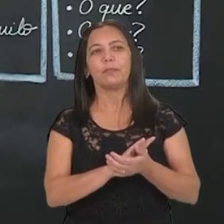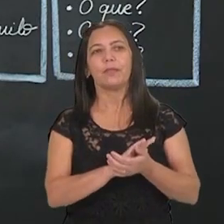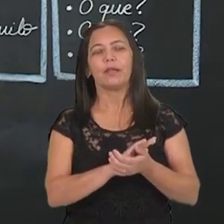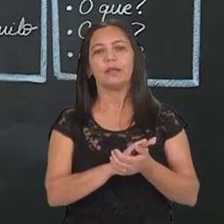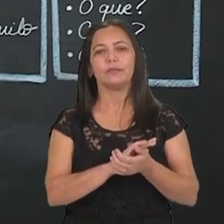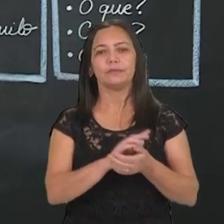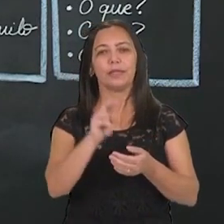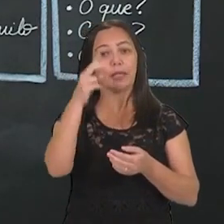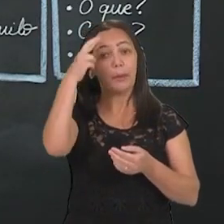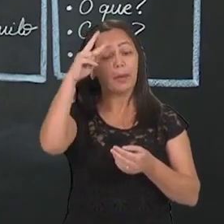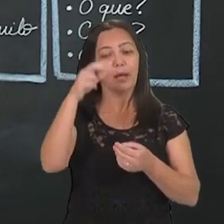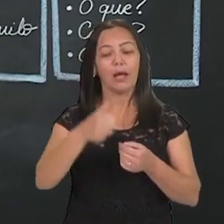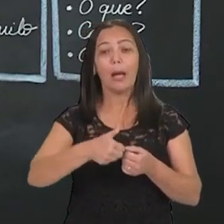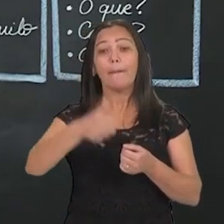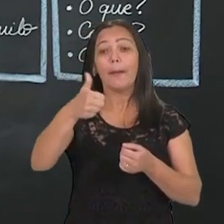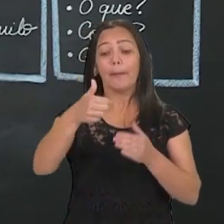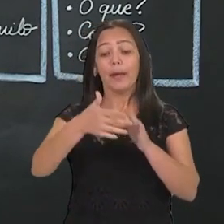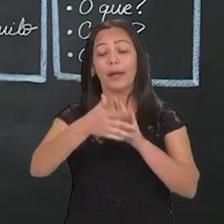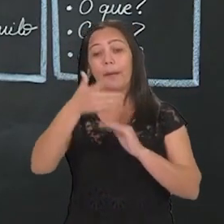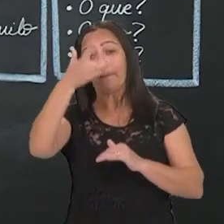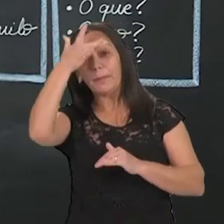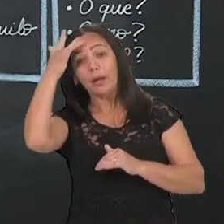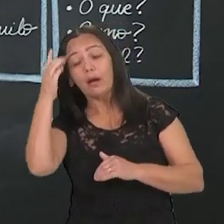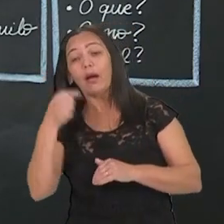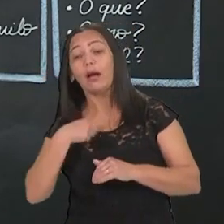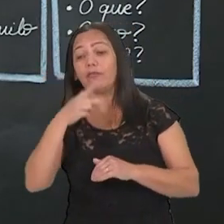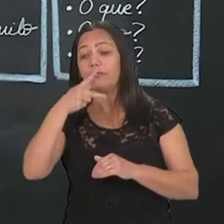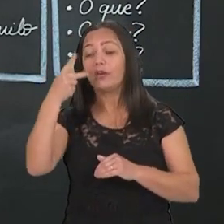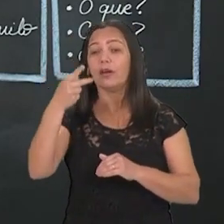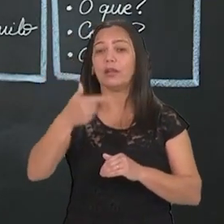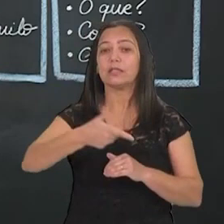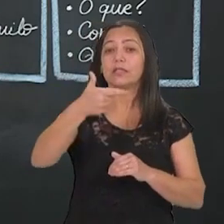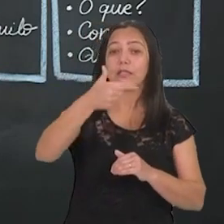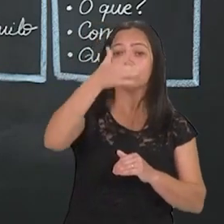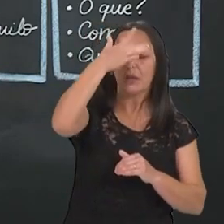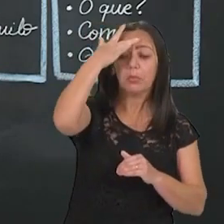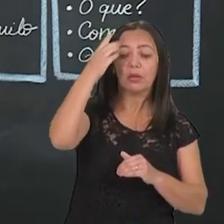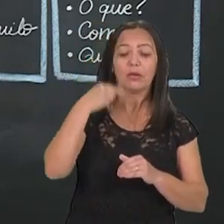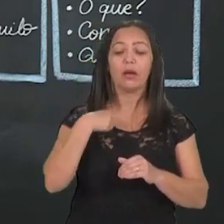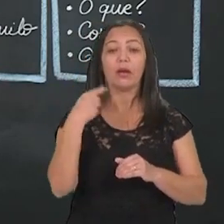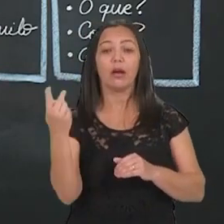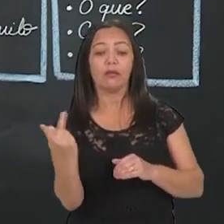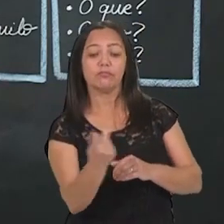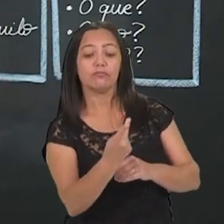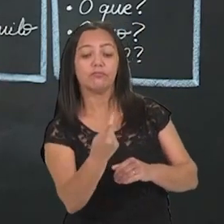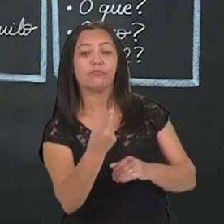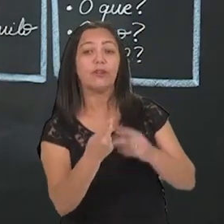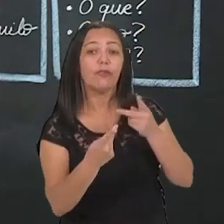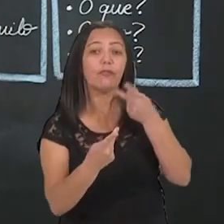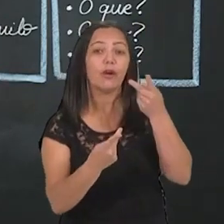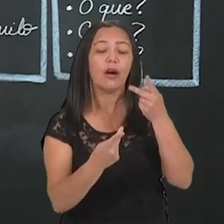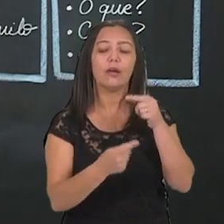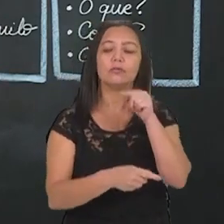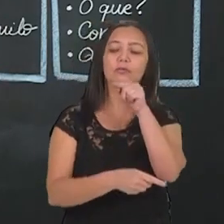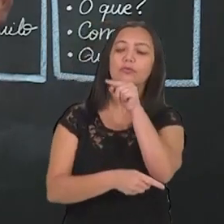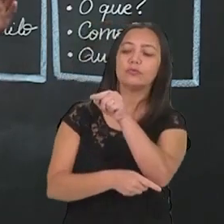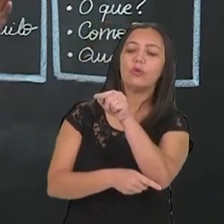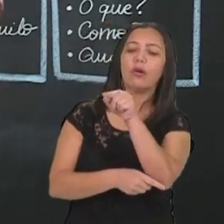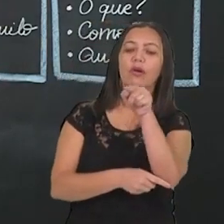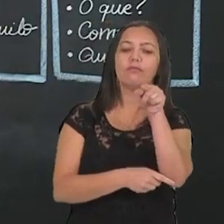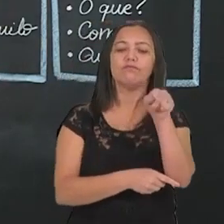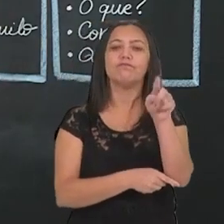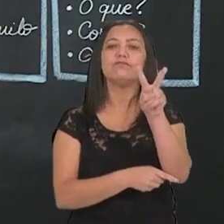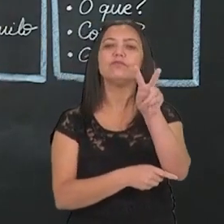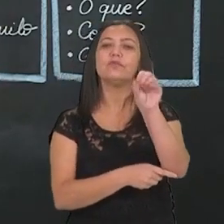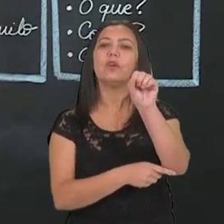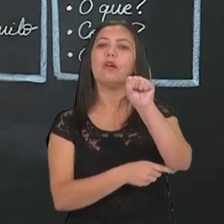classes. Vamos lembrar? Primeira pessoa, quem fala, eu ou nós. Segunda pessoa, com quem eu falo, tu ou vós, ou nas variações mais